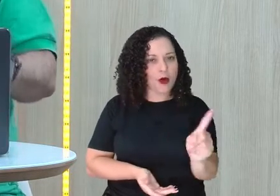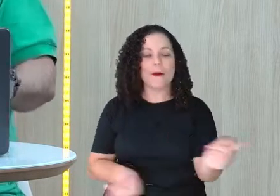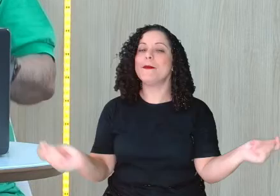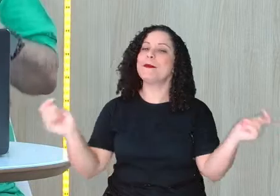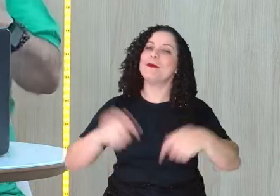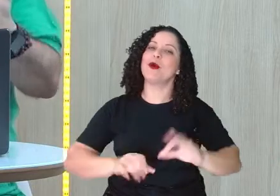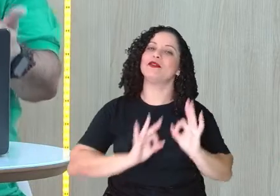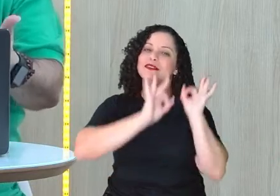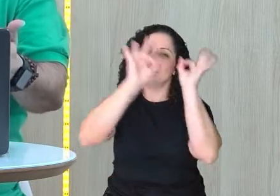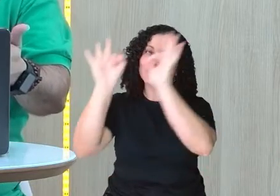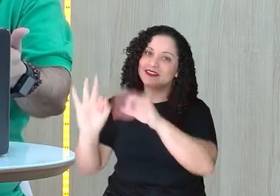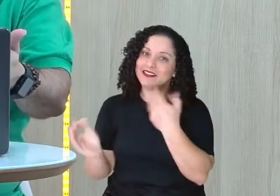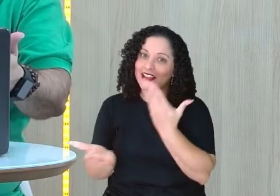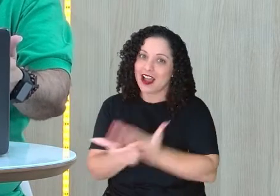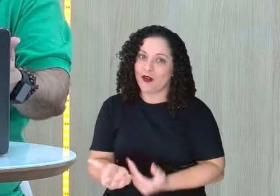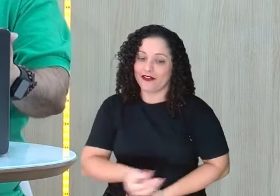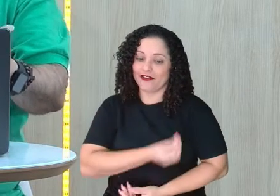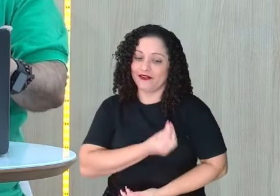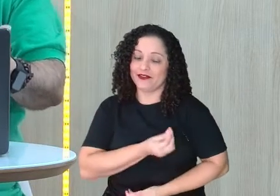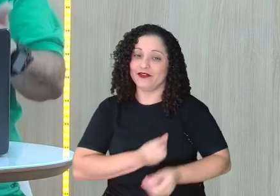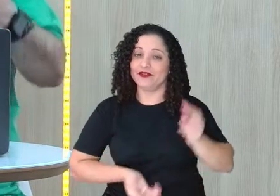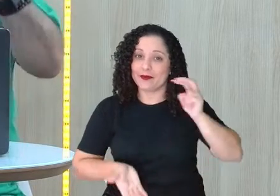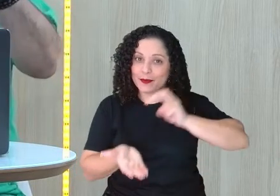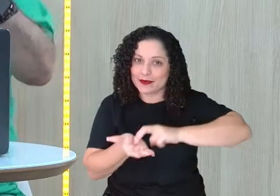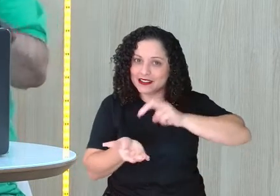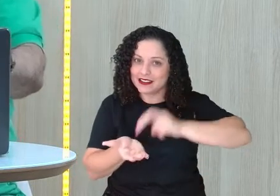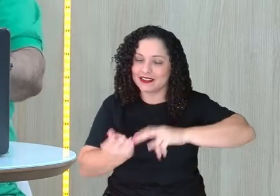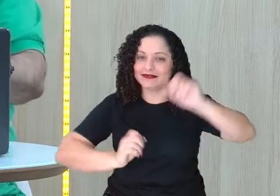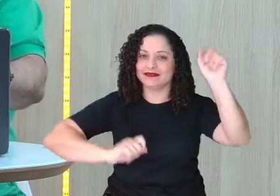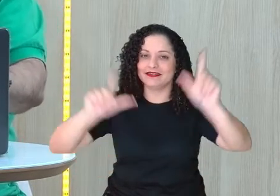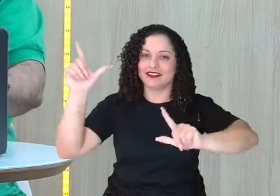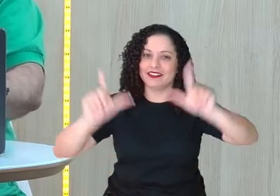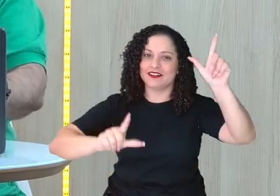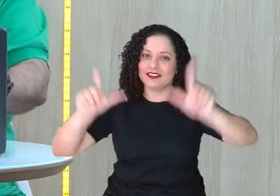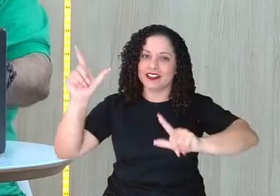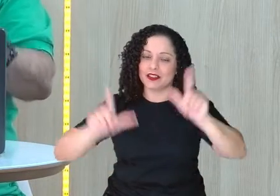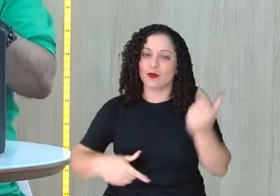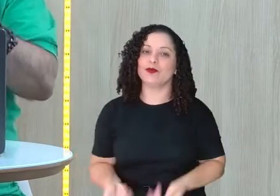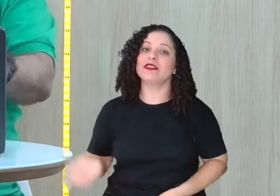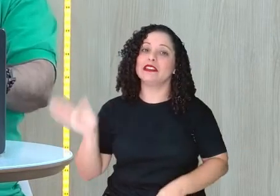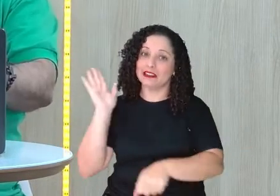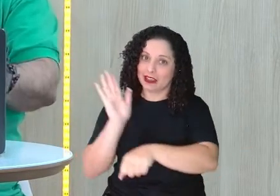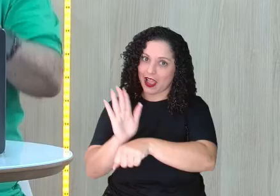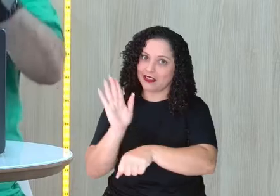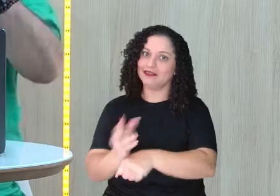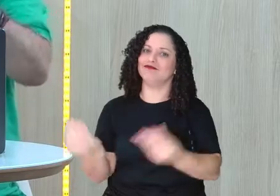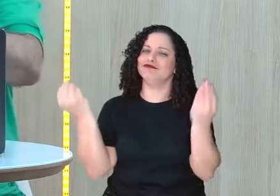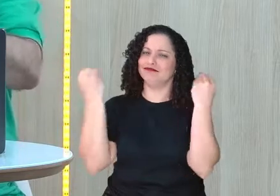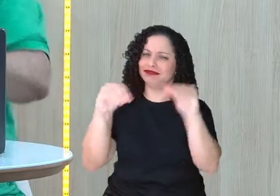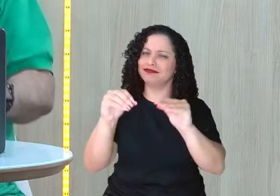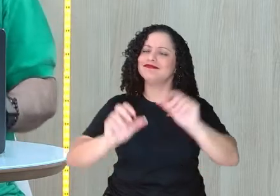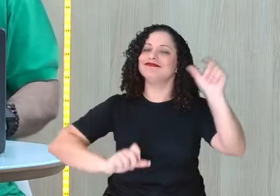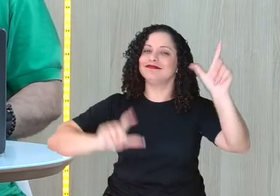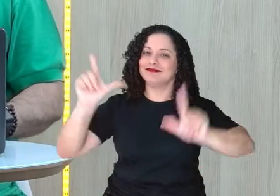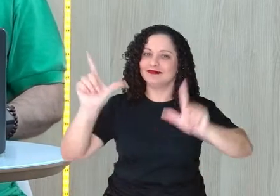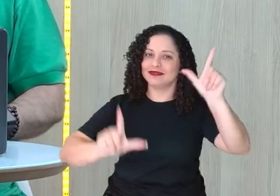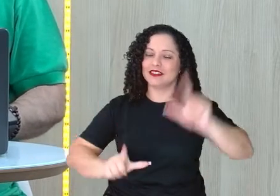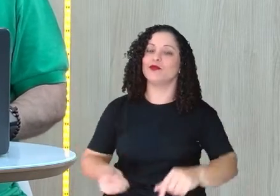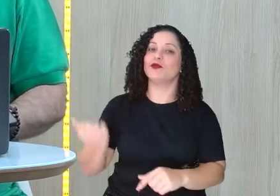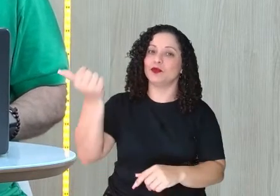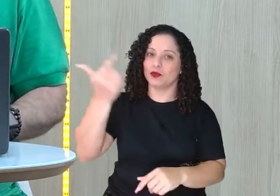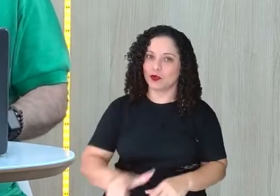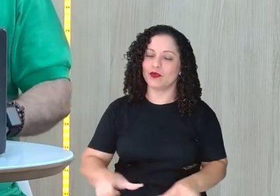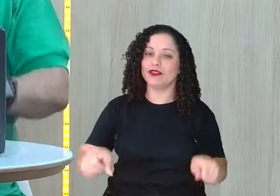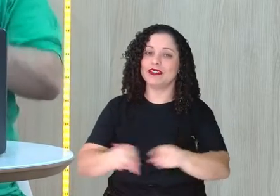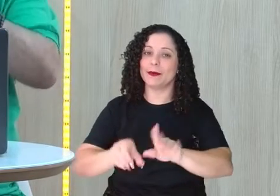às aulas de manhã ao vivo pela TV Nova, à tarde na reprise da TV Nova e pelo canal do Educa Recife